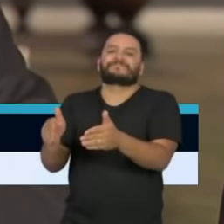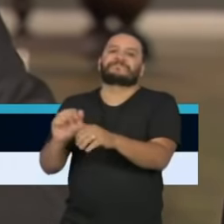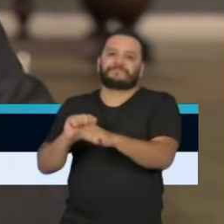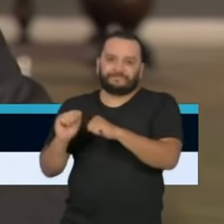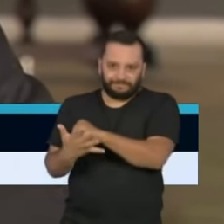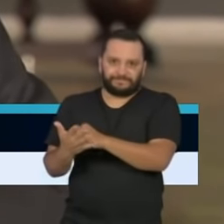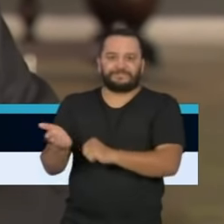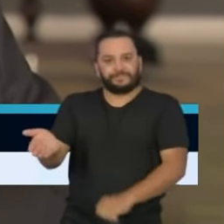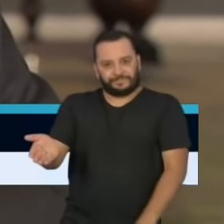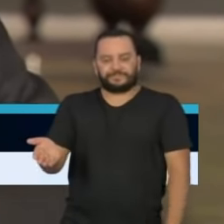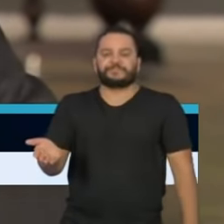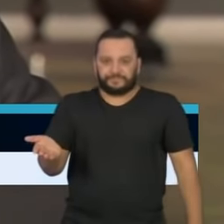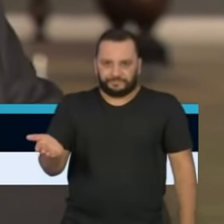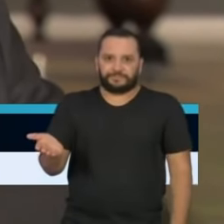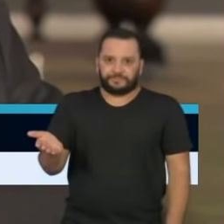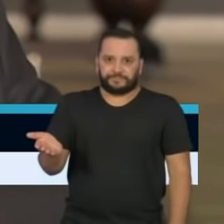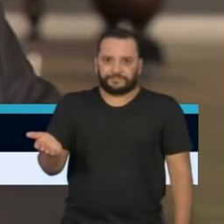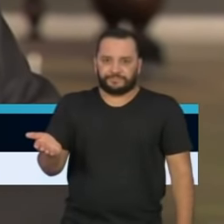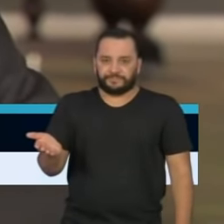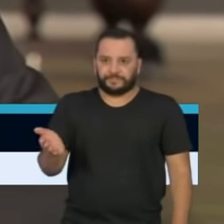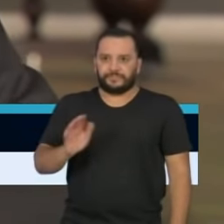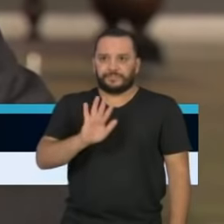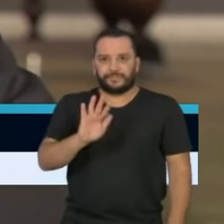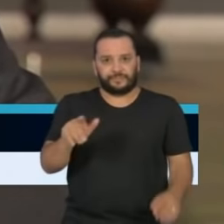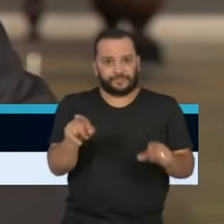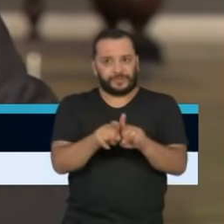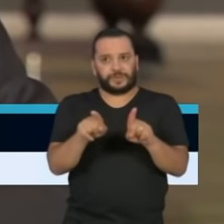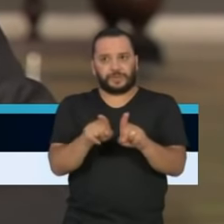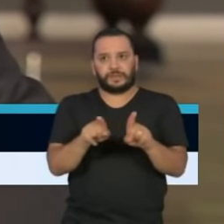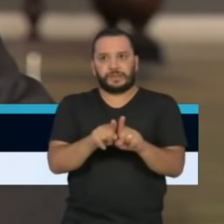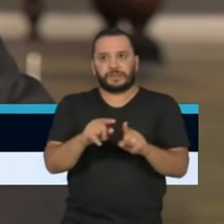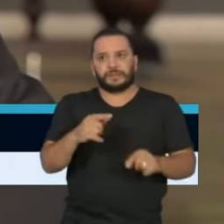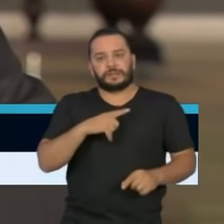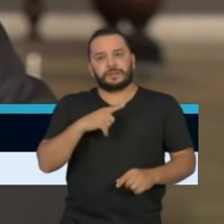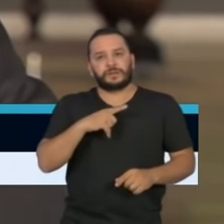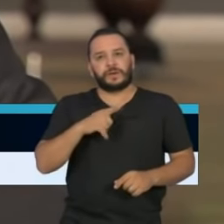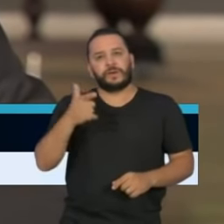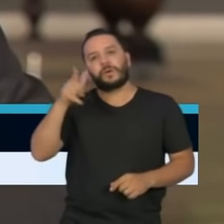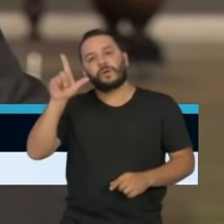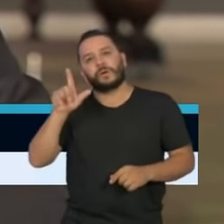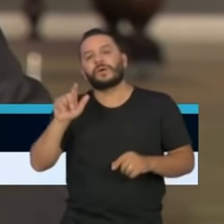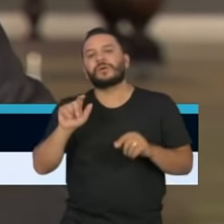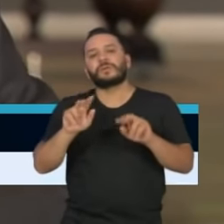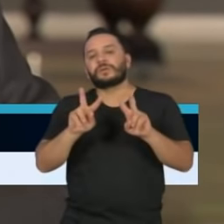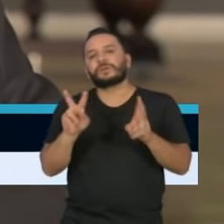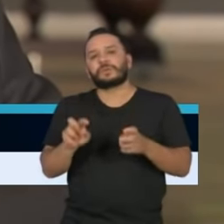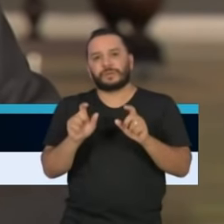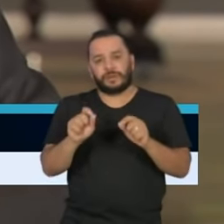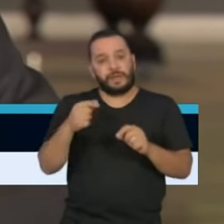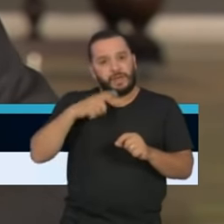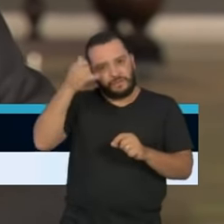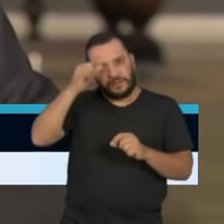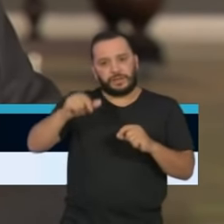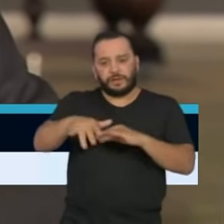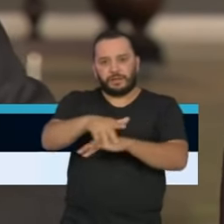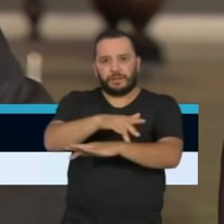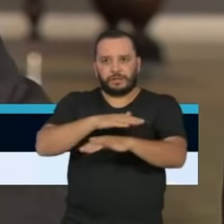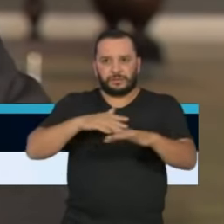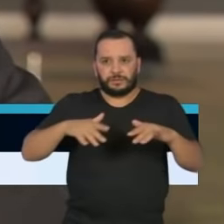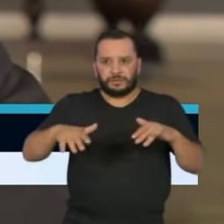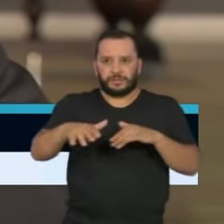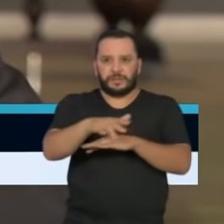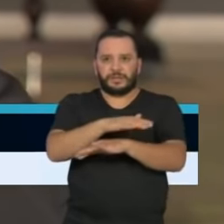especificamente do coronavírus. Outra questão que está envolvida nisso também, que evita aglomeração e que, infelizmente,